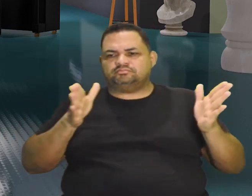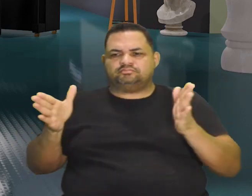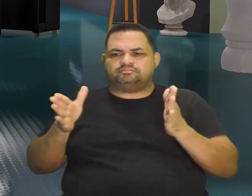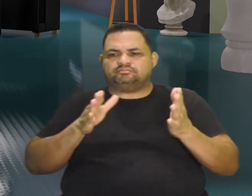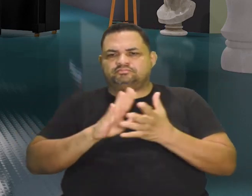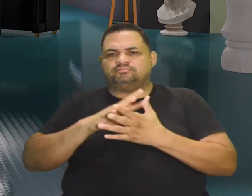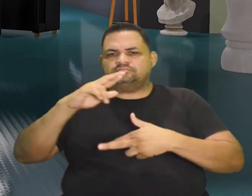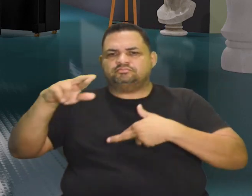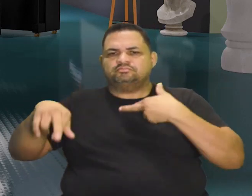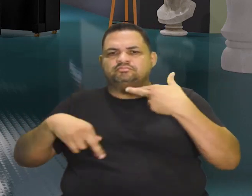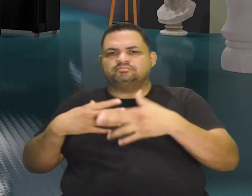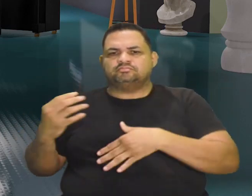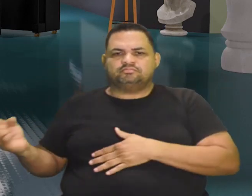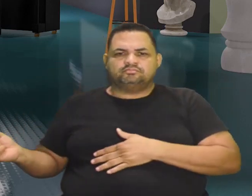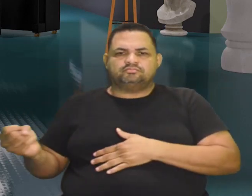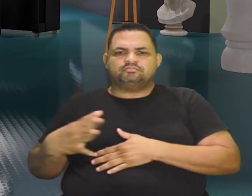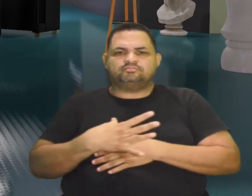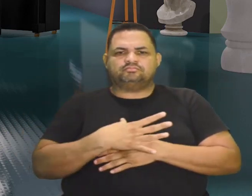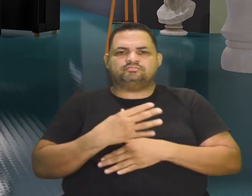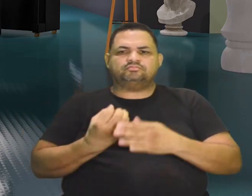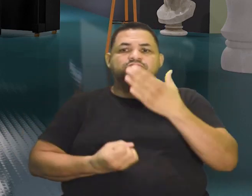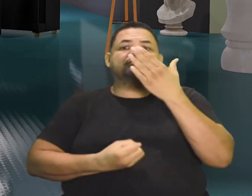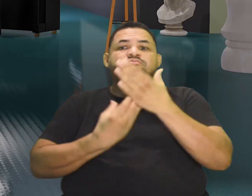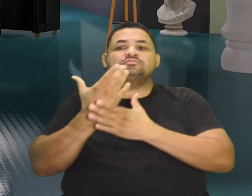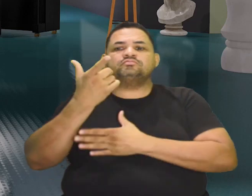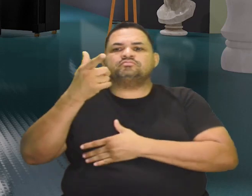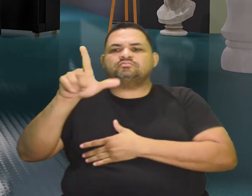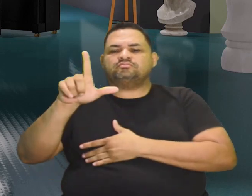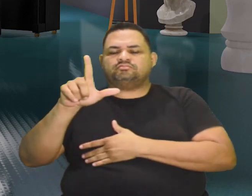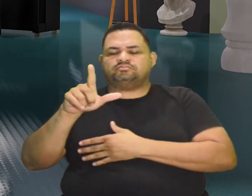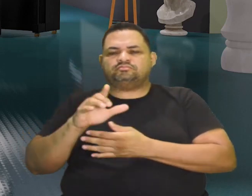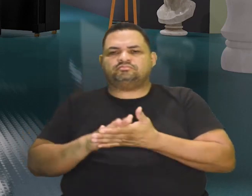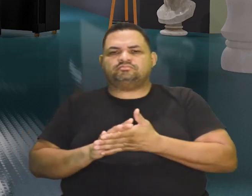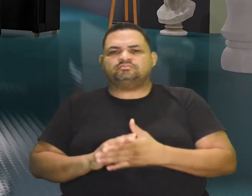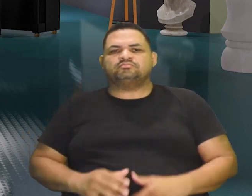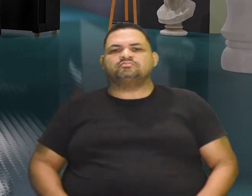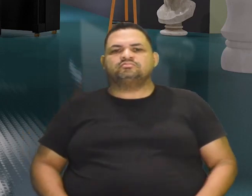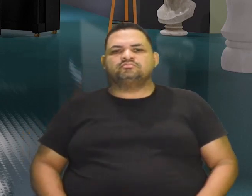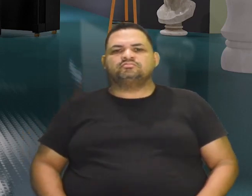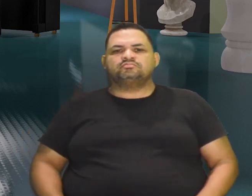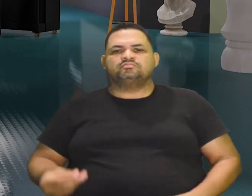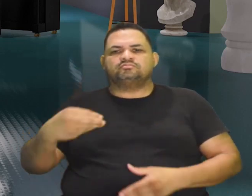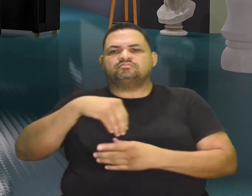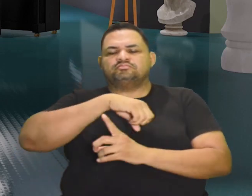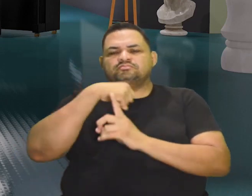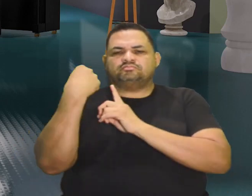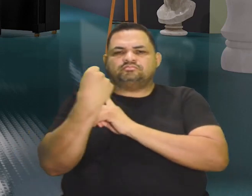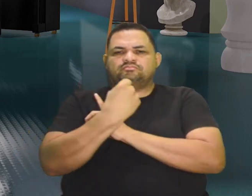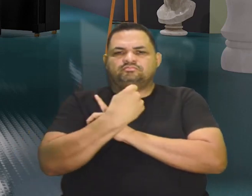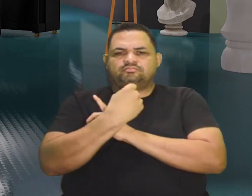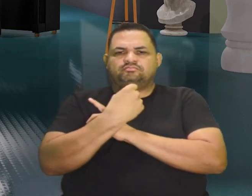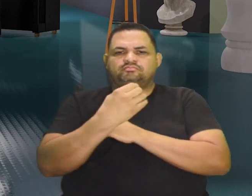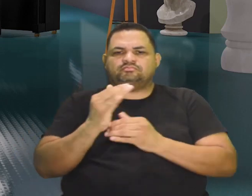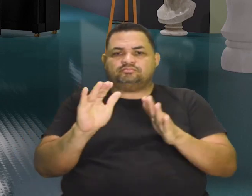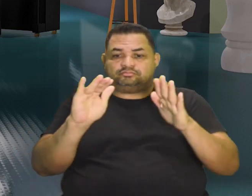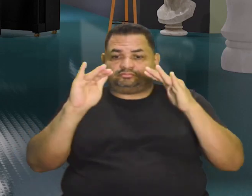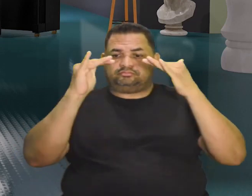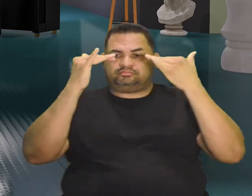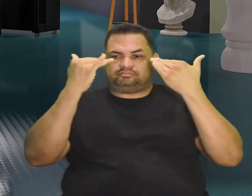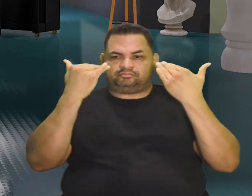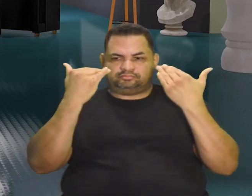palavra renascer, né? Renascimento, um novo renascer da sociedade, certo? Então, vocês fiquem